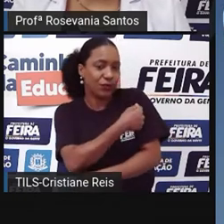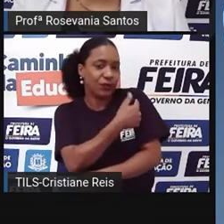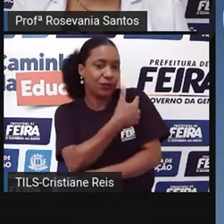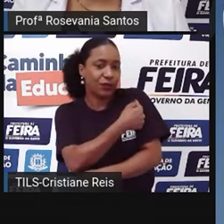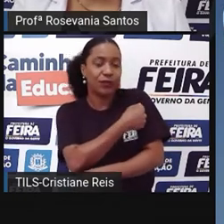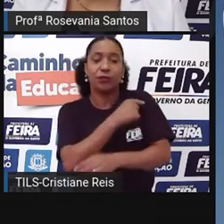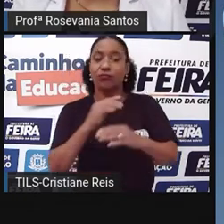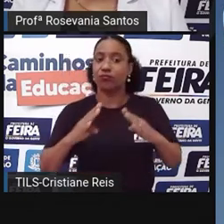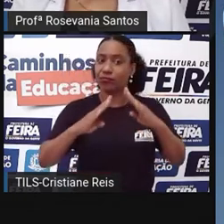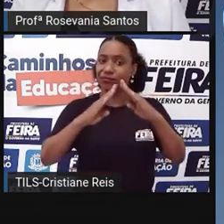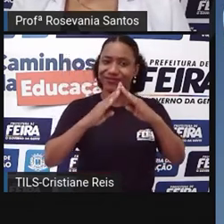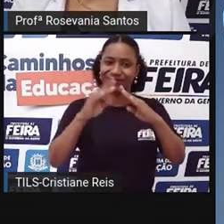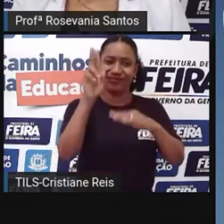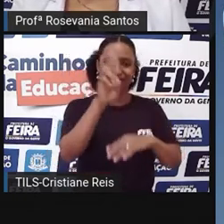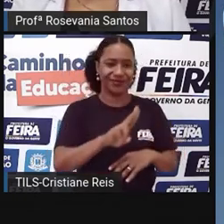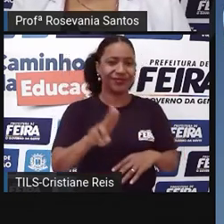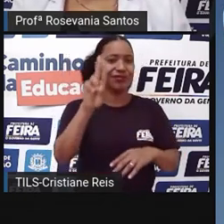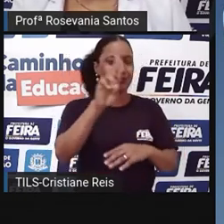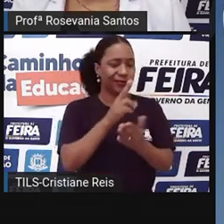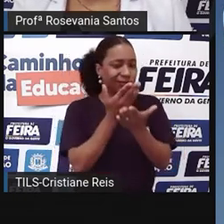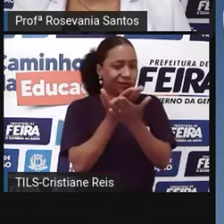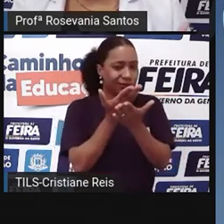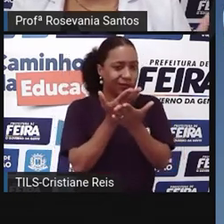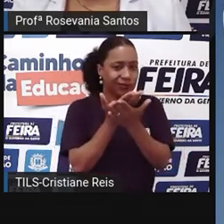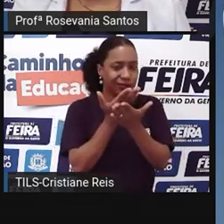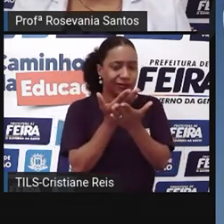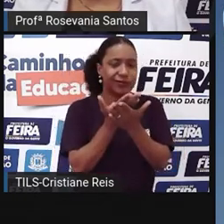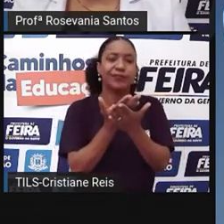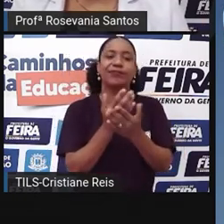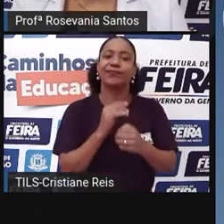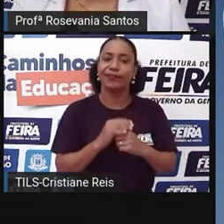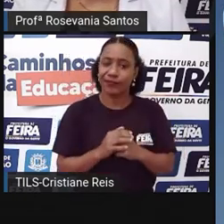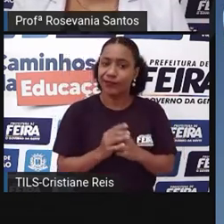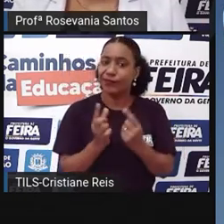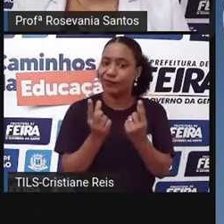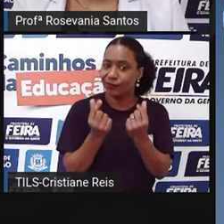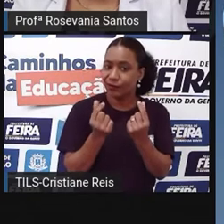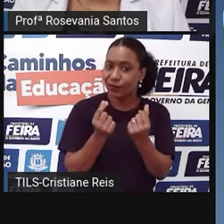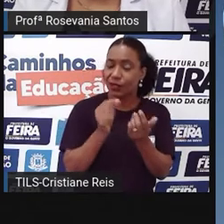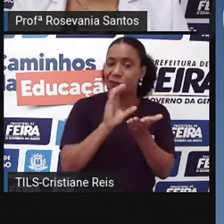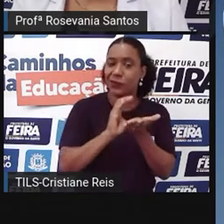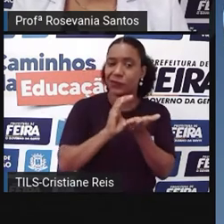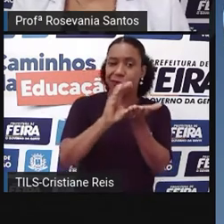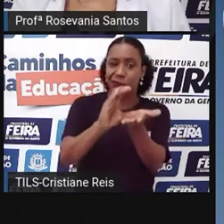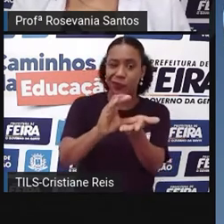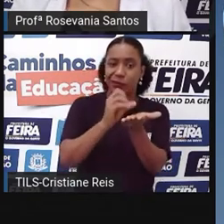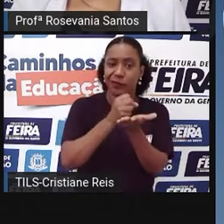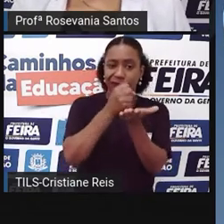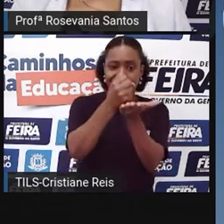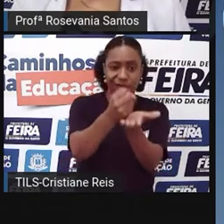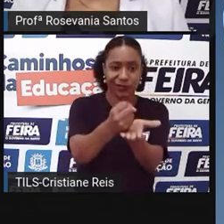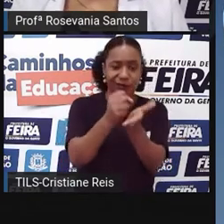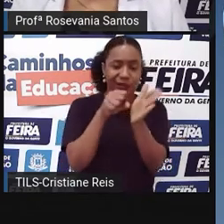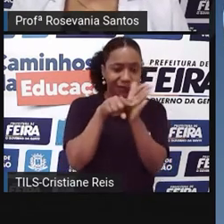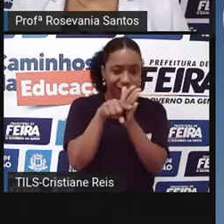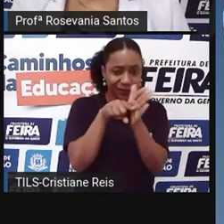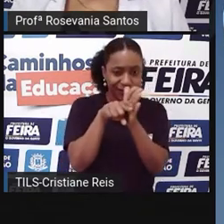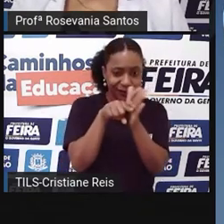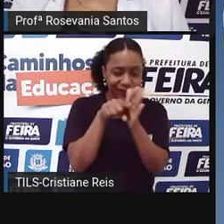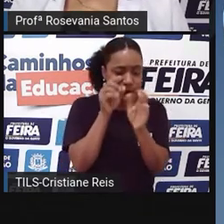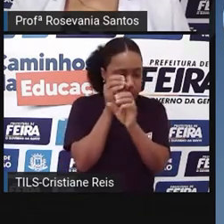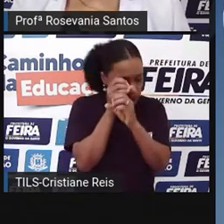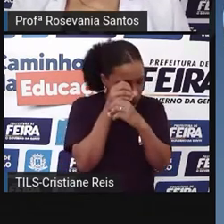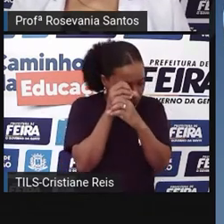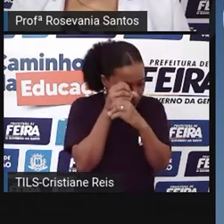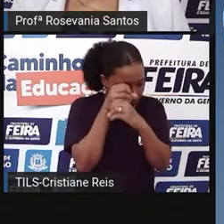ainda estamos na fase, porque infelizmente tem essa questão do investimento que às vezes não acontece, né? E demora um pouco mais para a